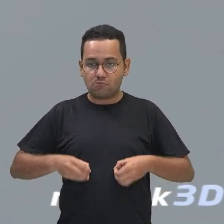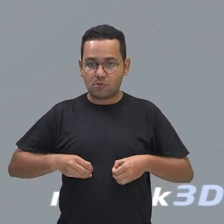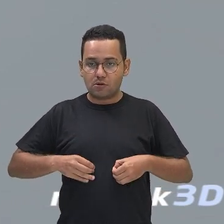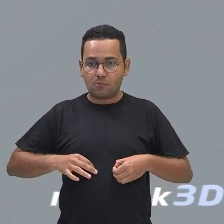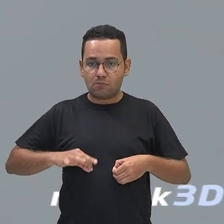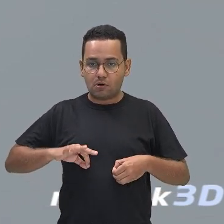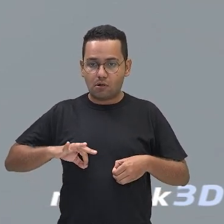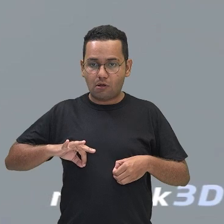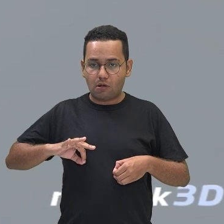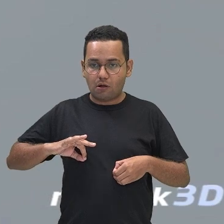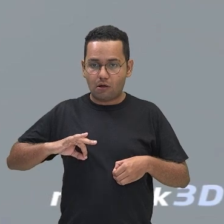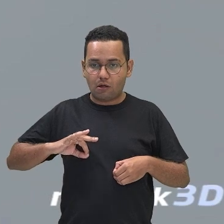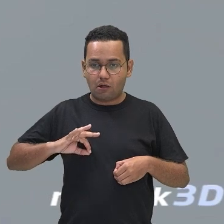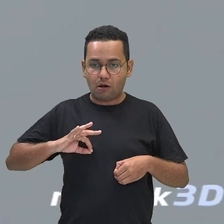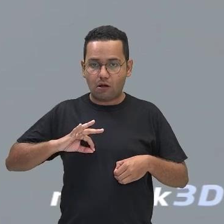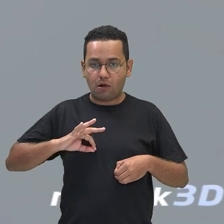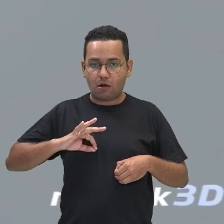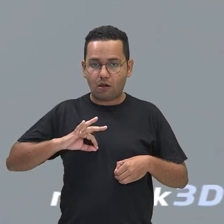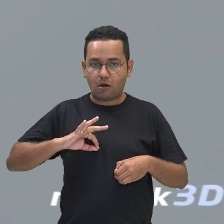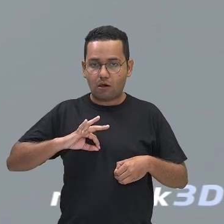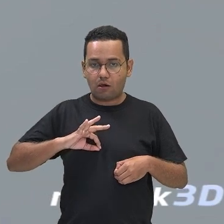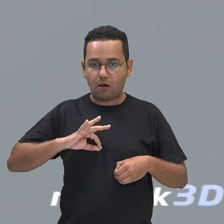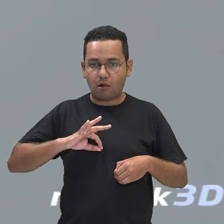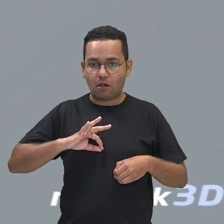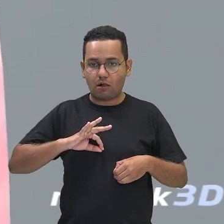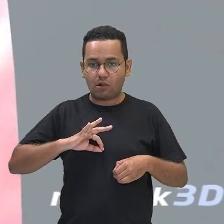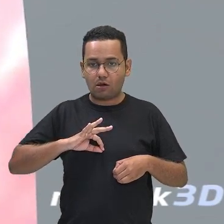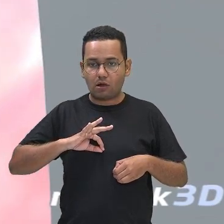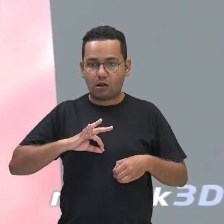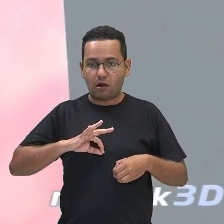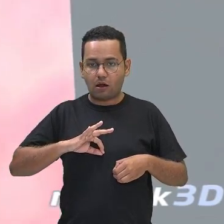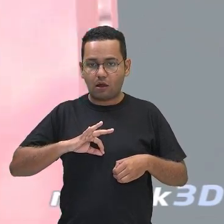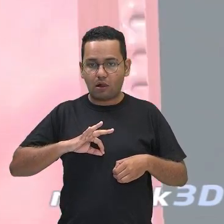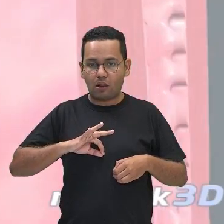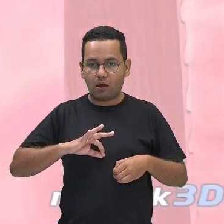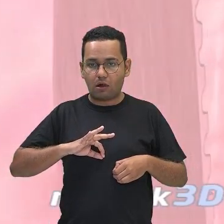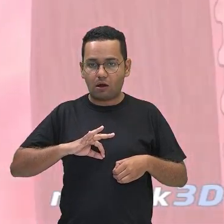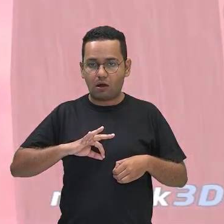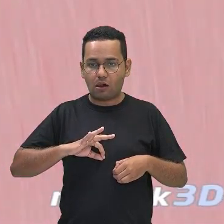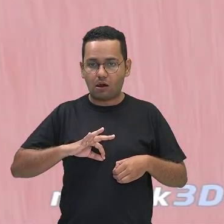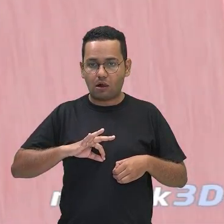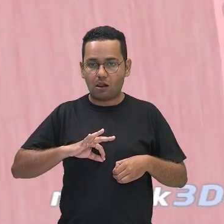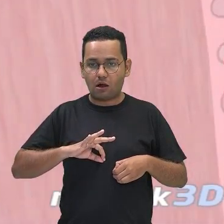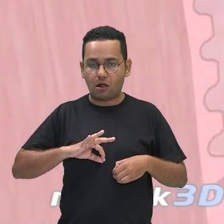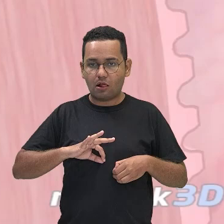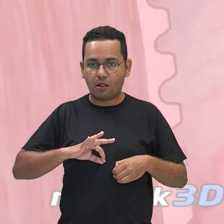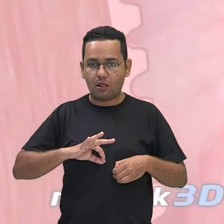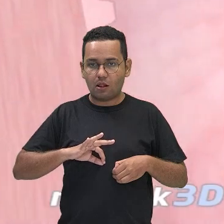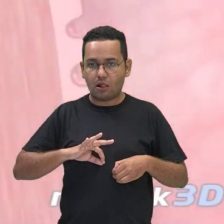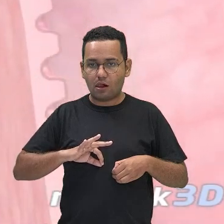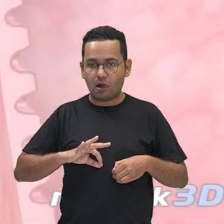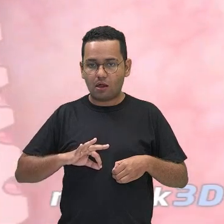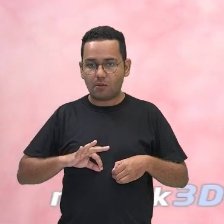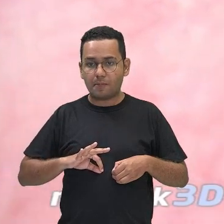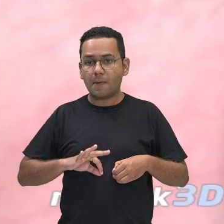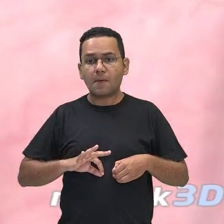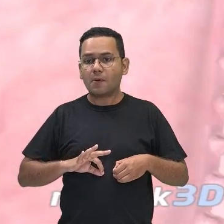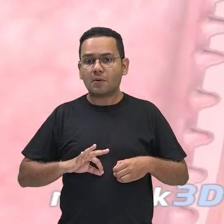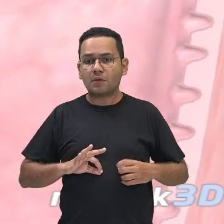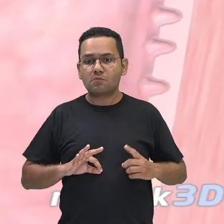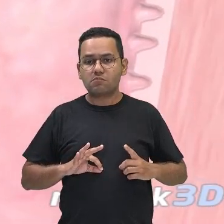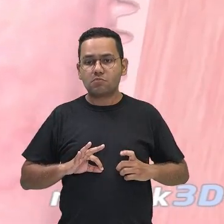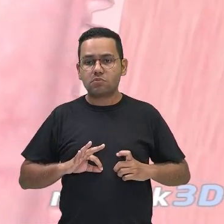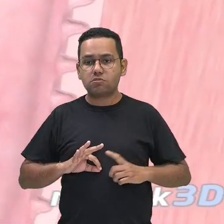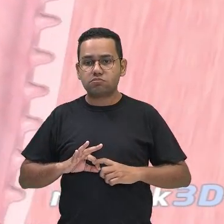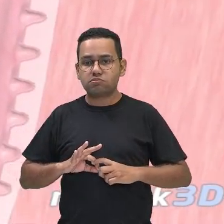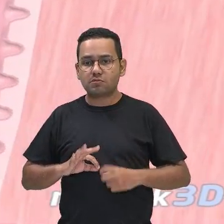ele vai se deslocando, né, à espera de ser fecundado.